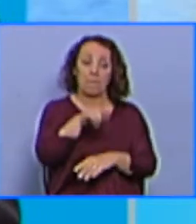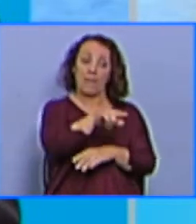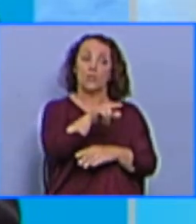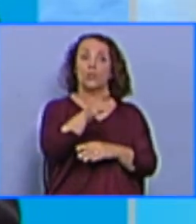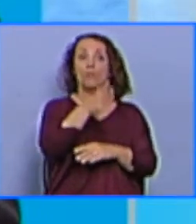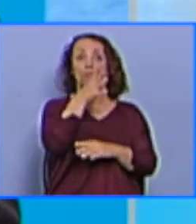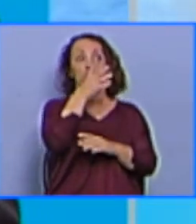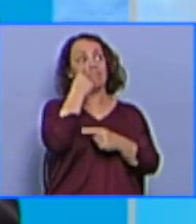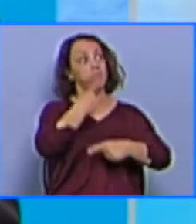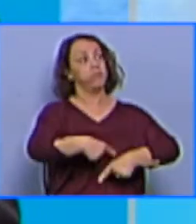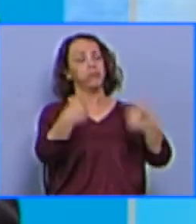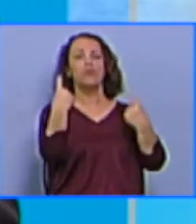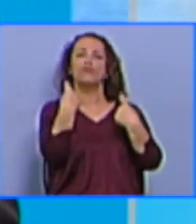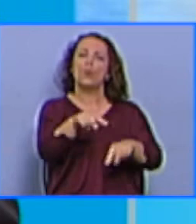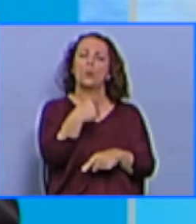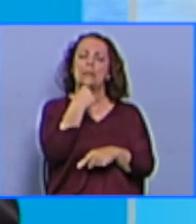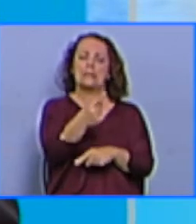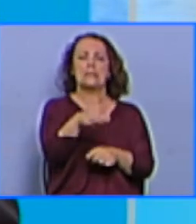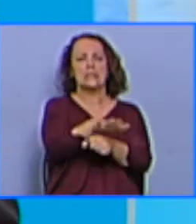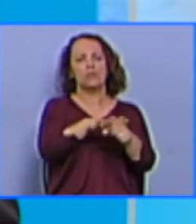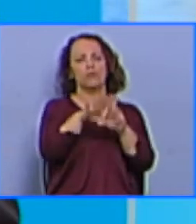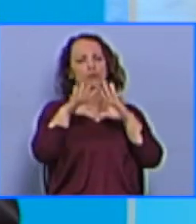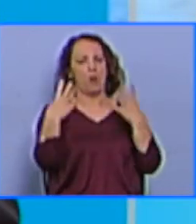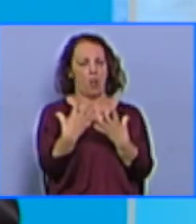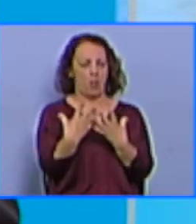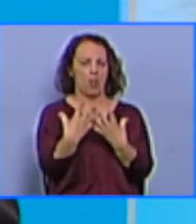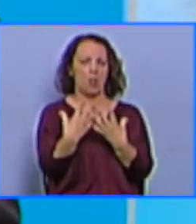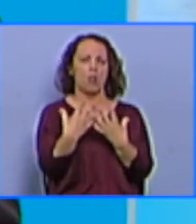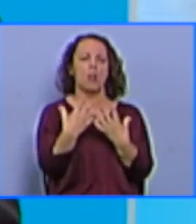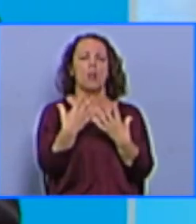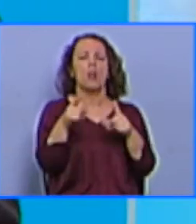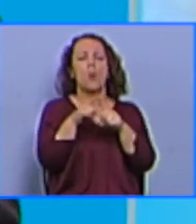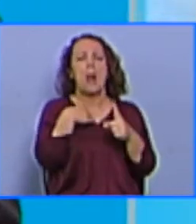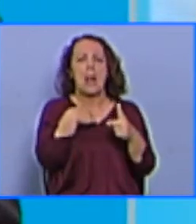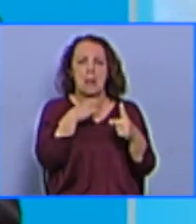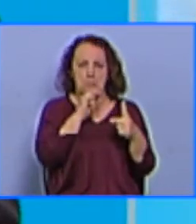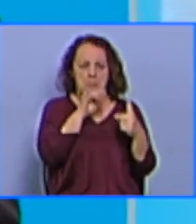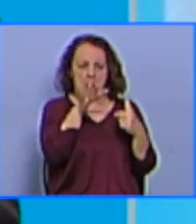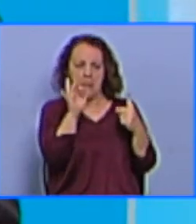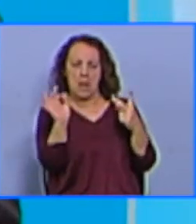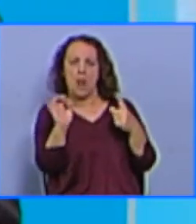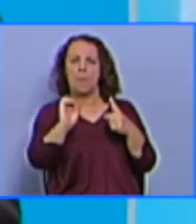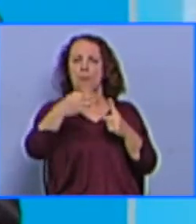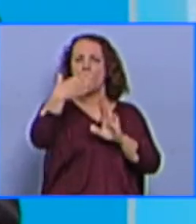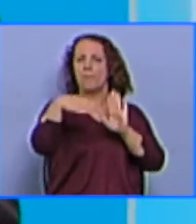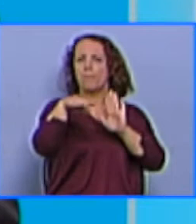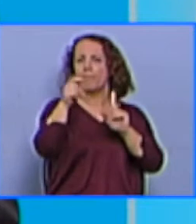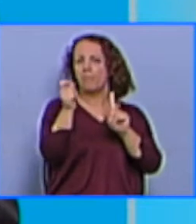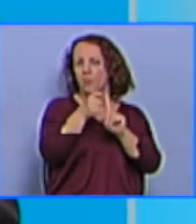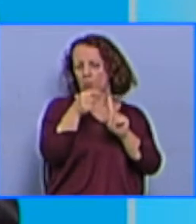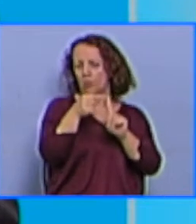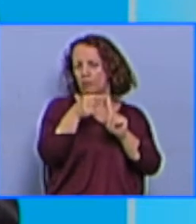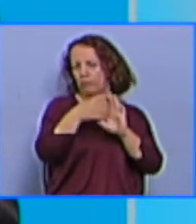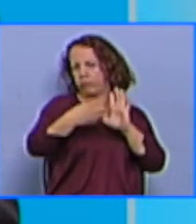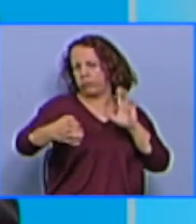pontualiza alguns dados e, se me é permitido, só sem perder muito tempo, o primeiro ponto, que é o mais extensivo, é